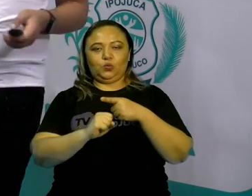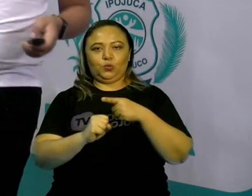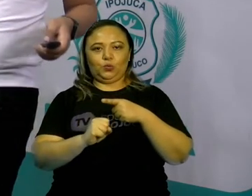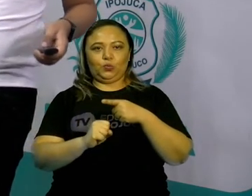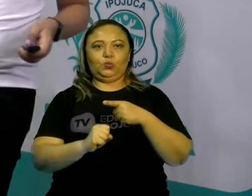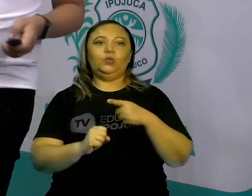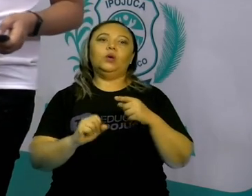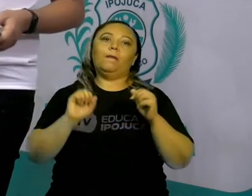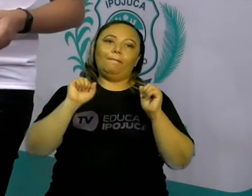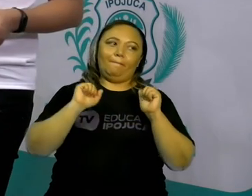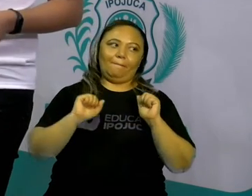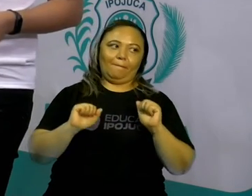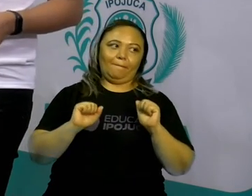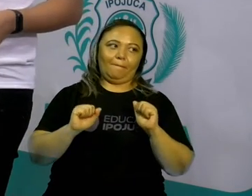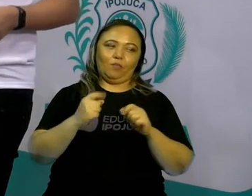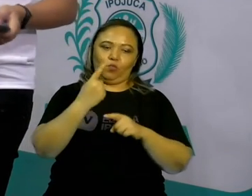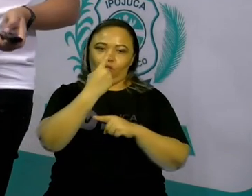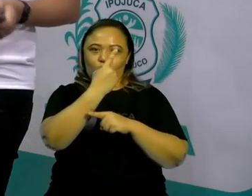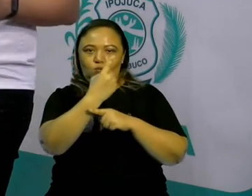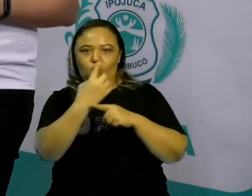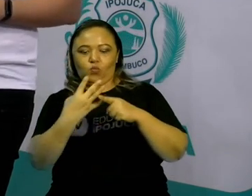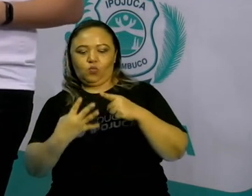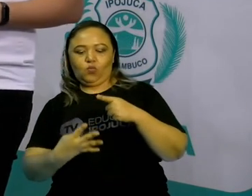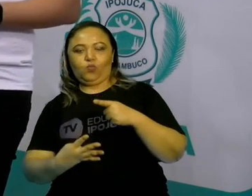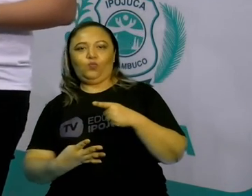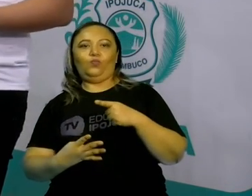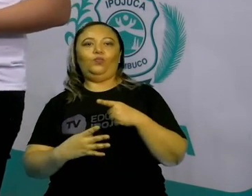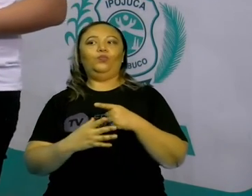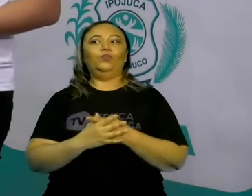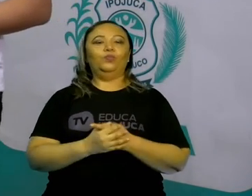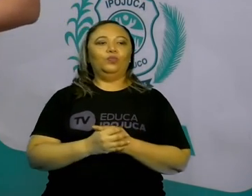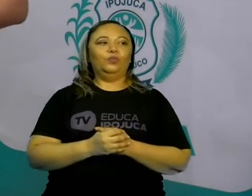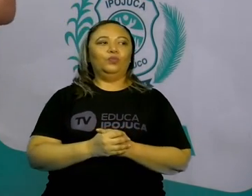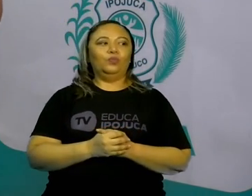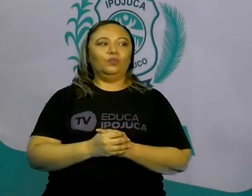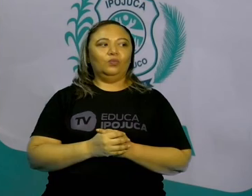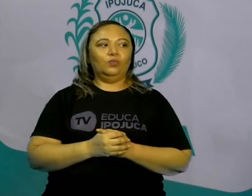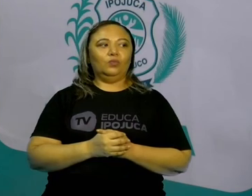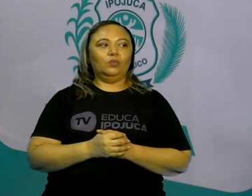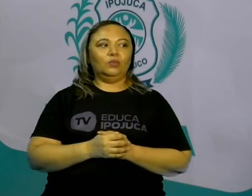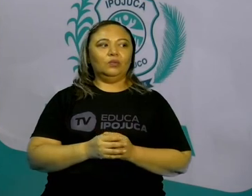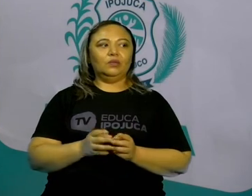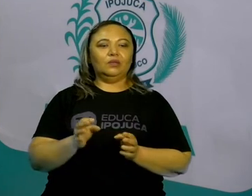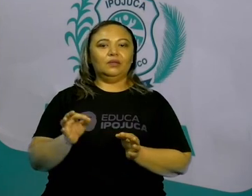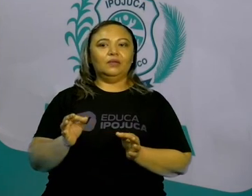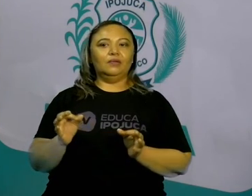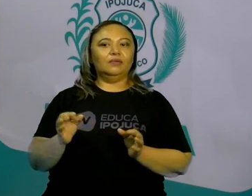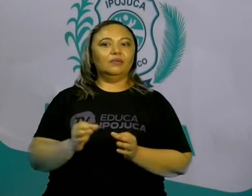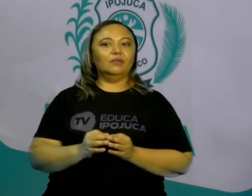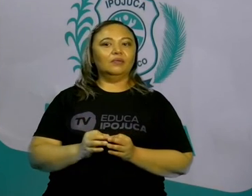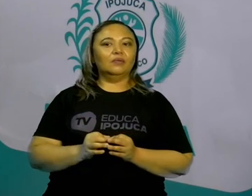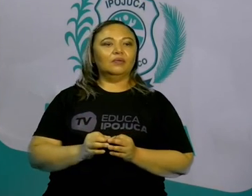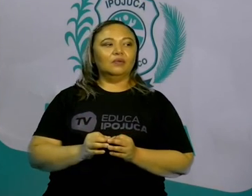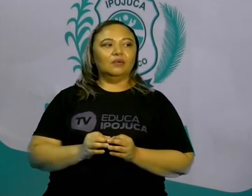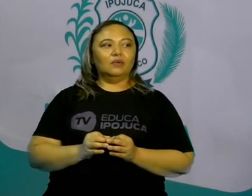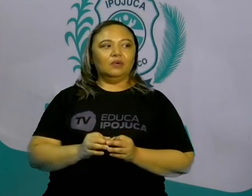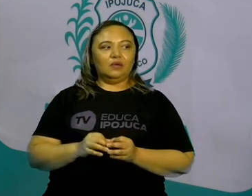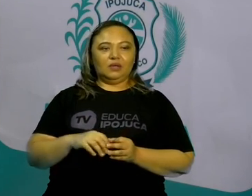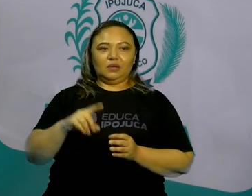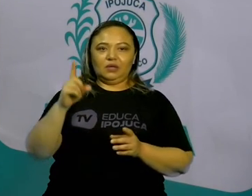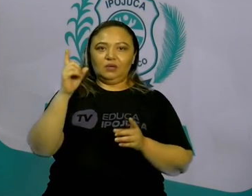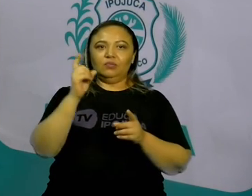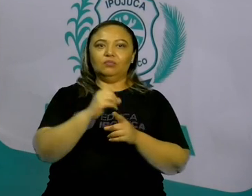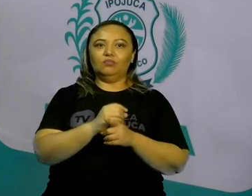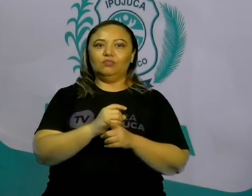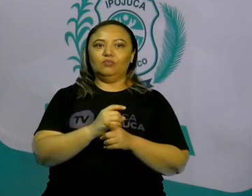também pode ser representado por um papo uma intro Ah e por fim a faixa